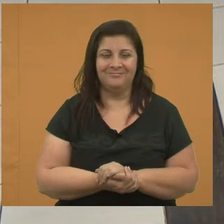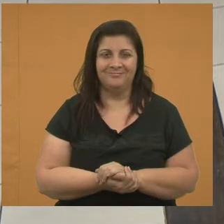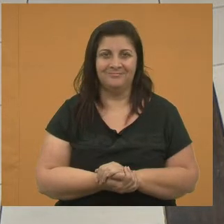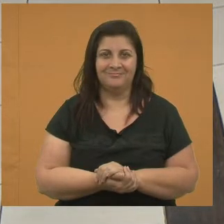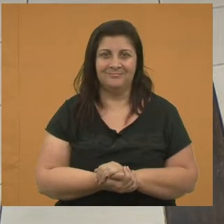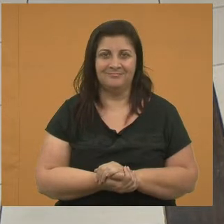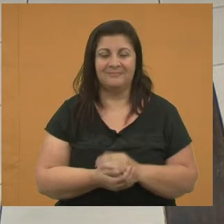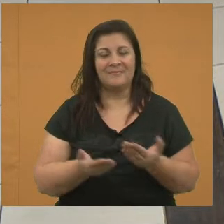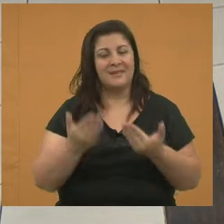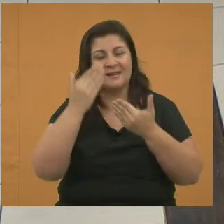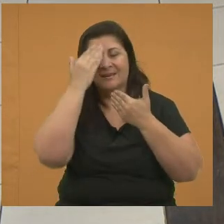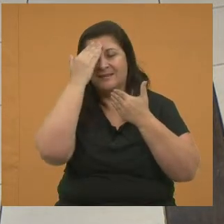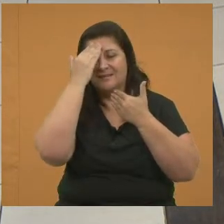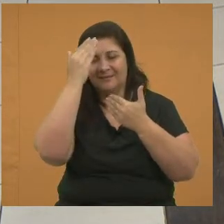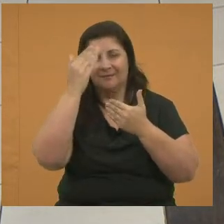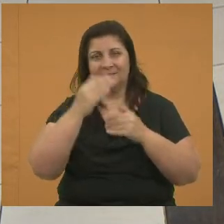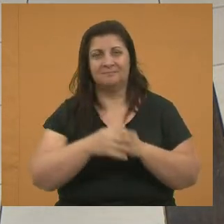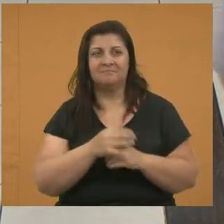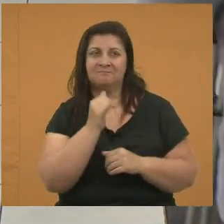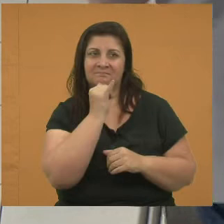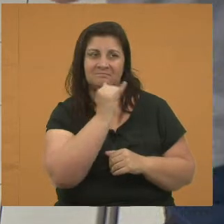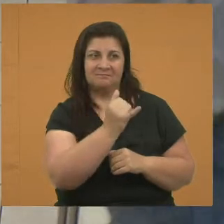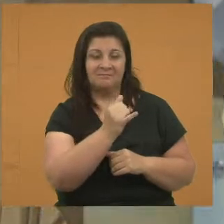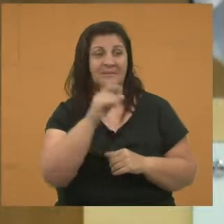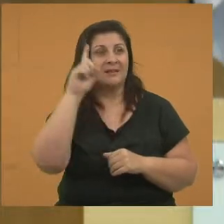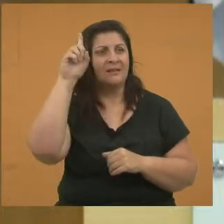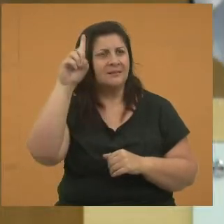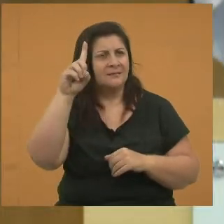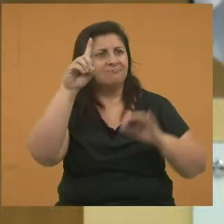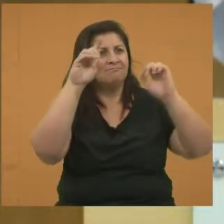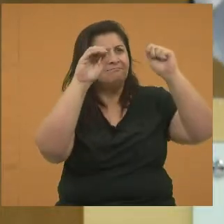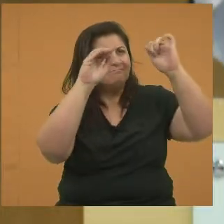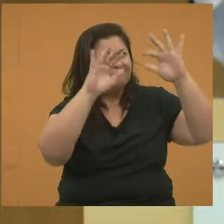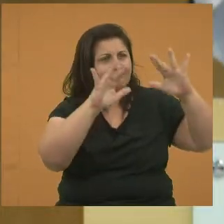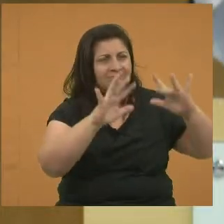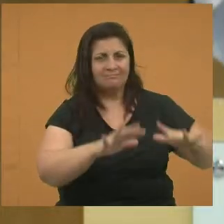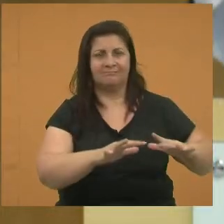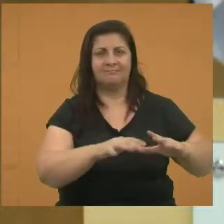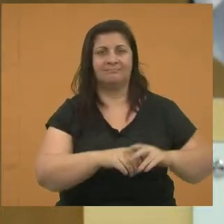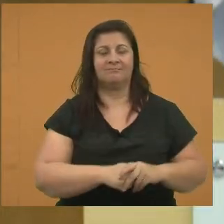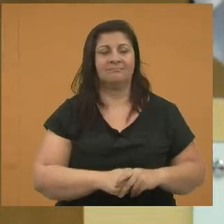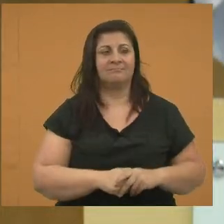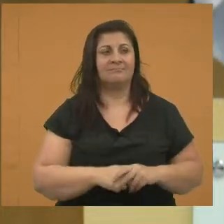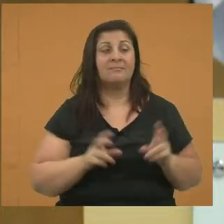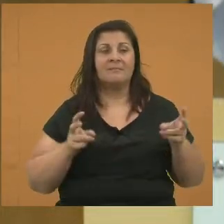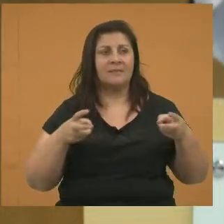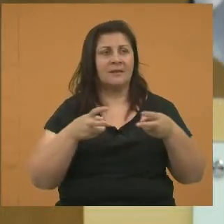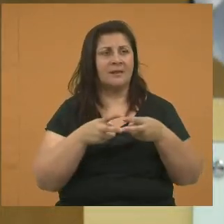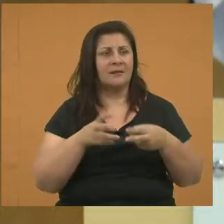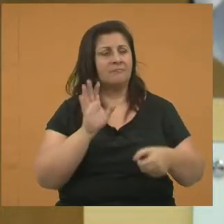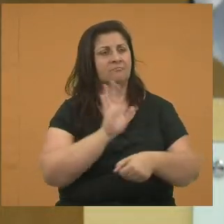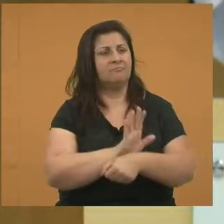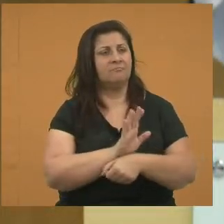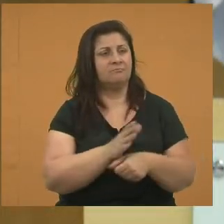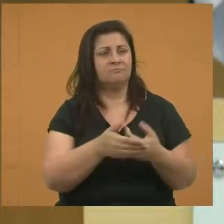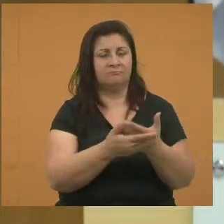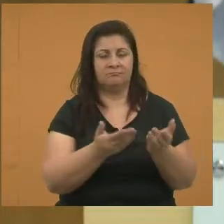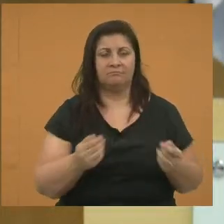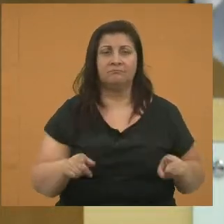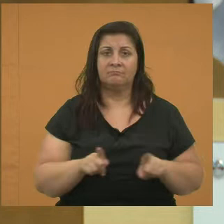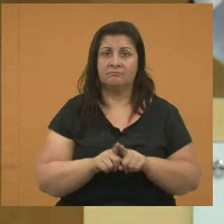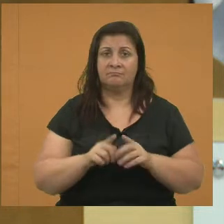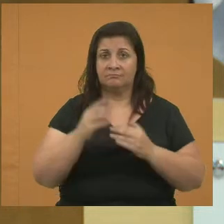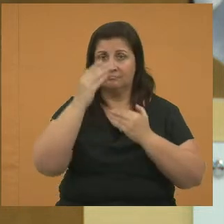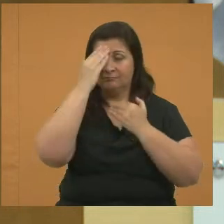aqui agradecer e dizer que Deus abençoe vocês. Contem com esta casa, tá? quero aqui também